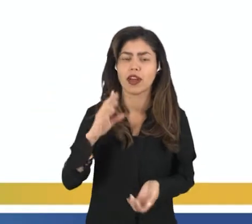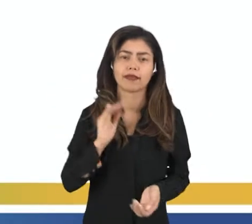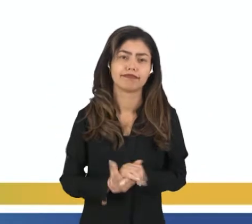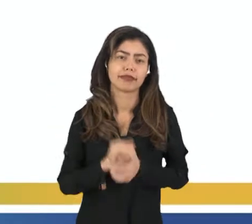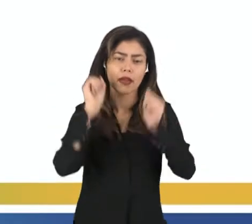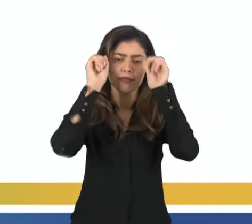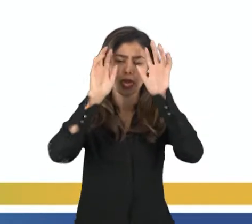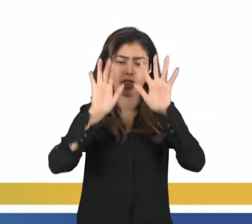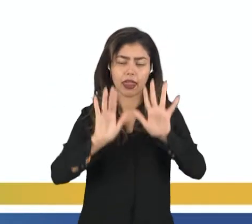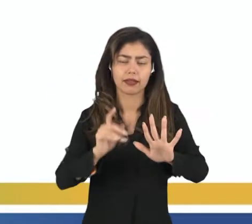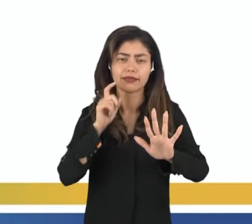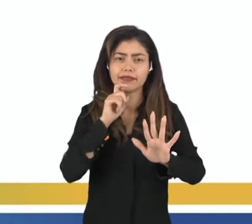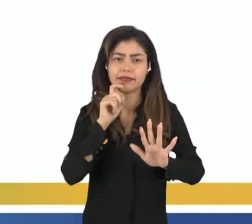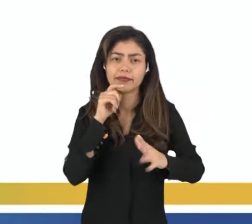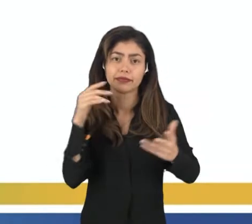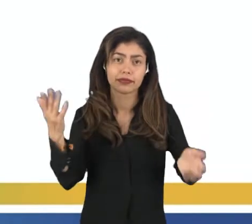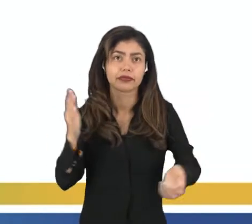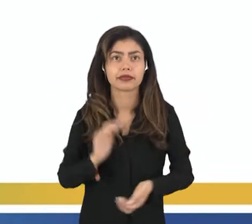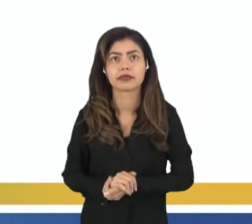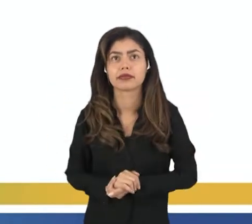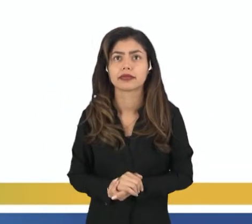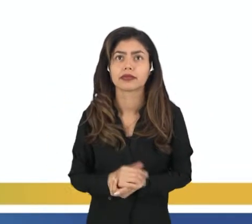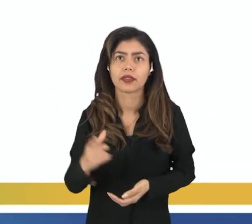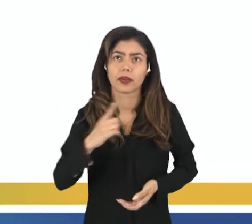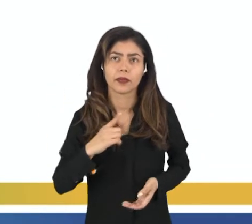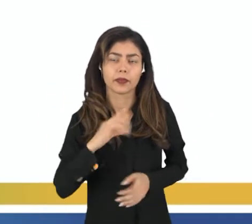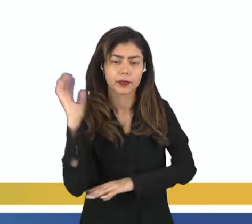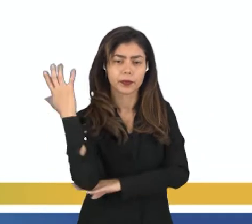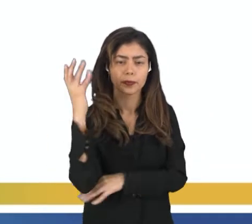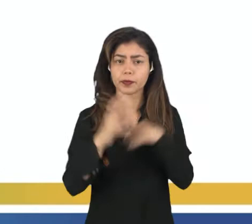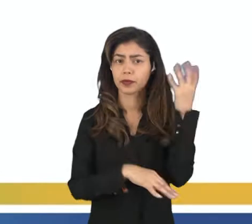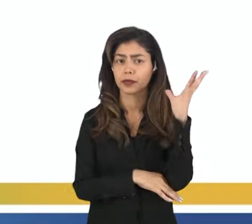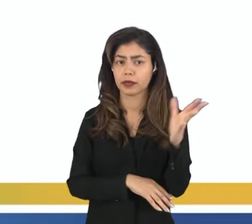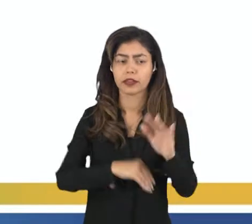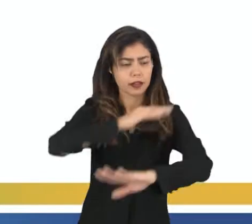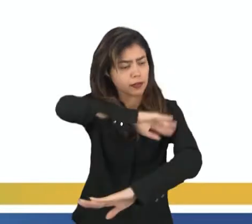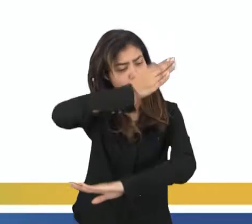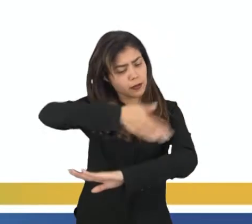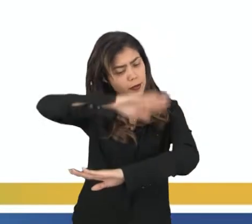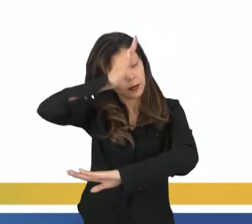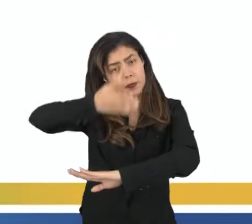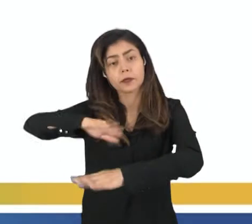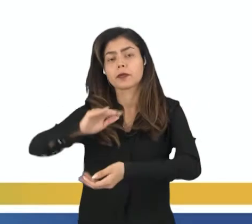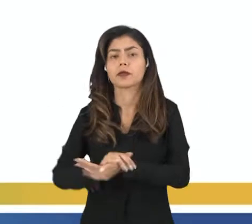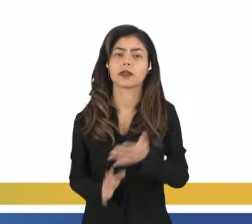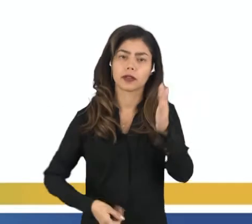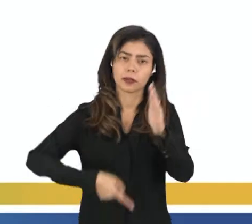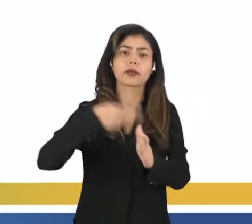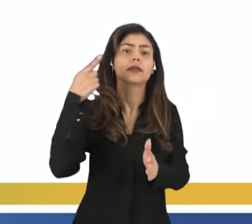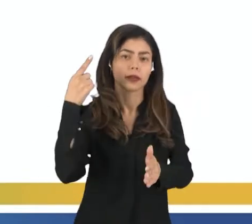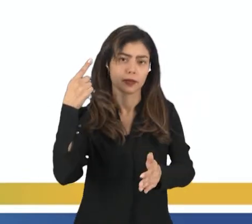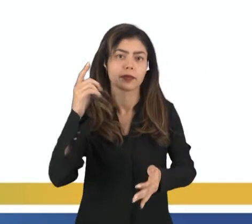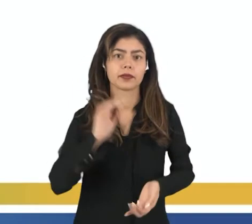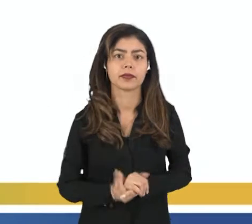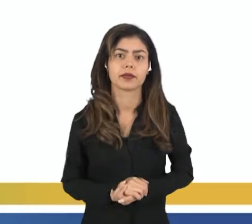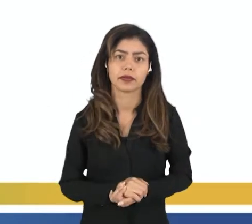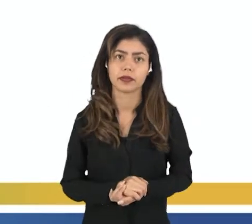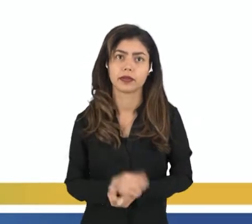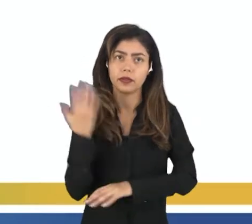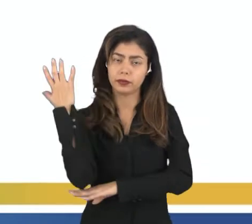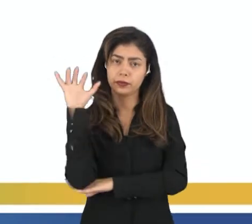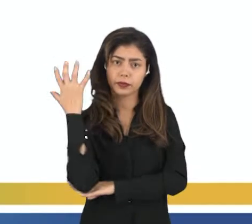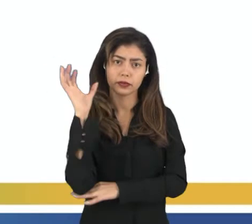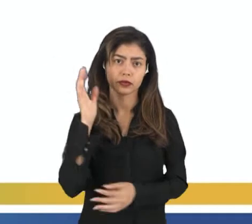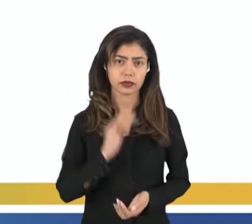para criar desafios entre as árvores das montanhas, criando assim o primeiro circuito de